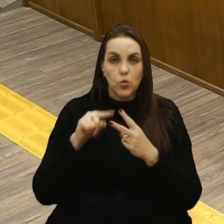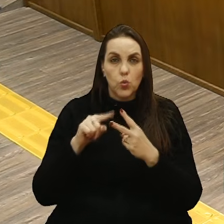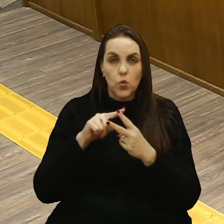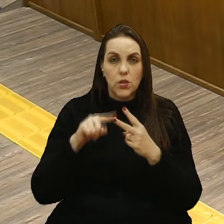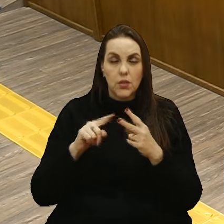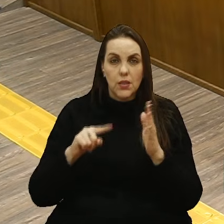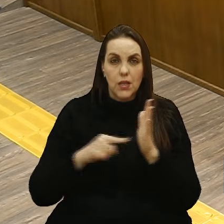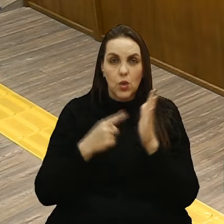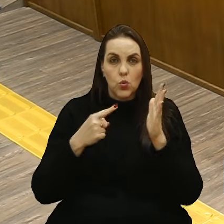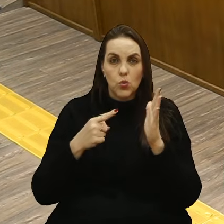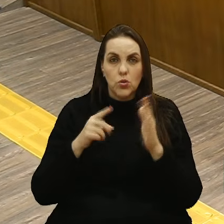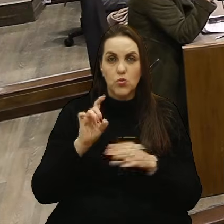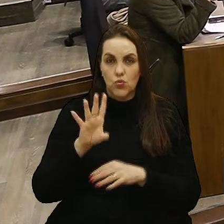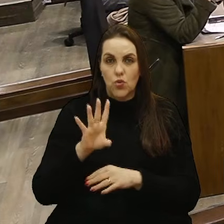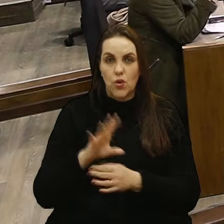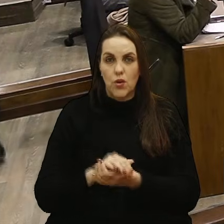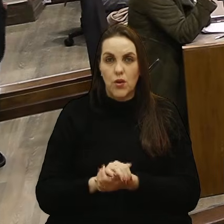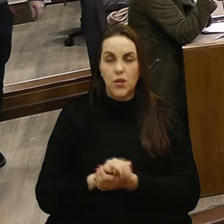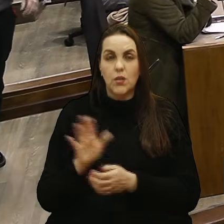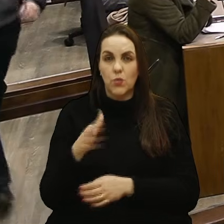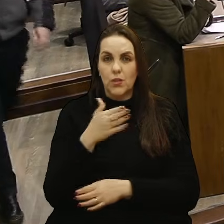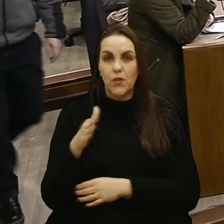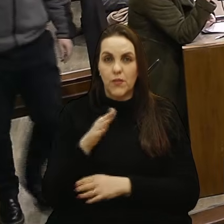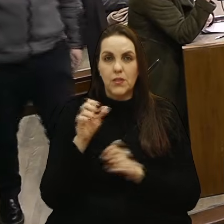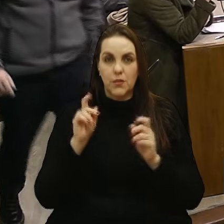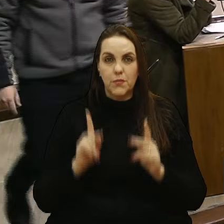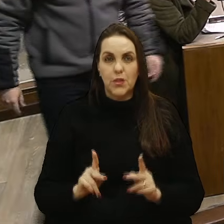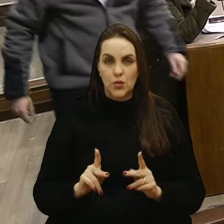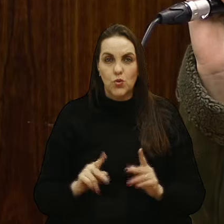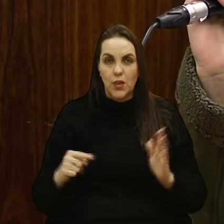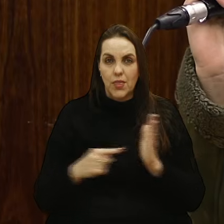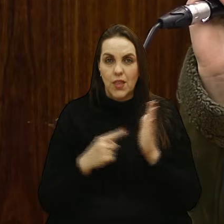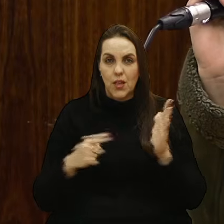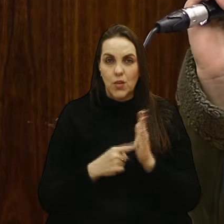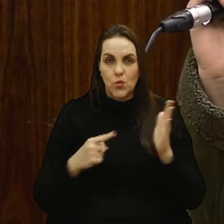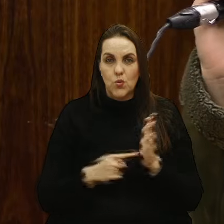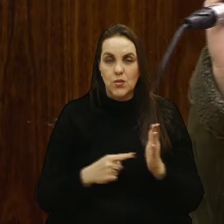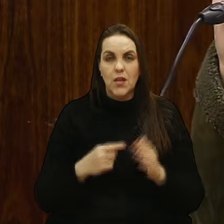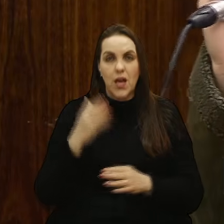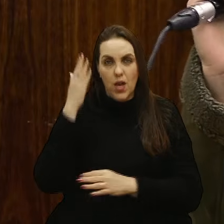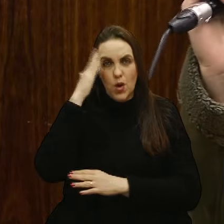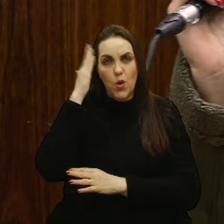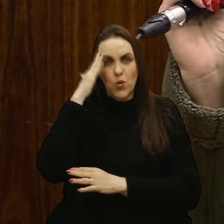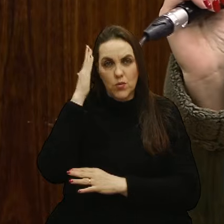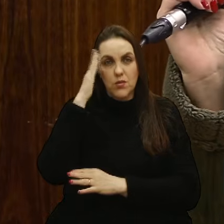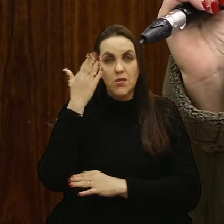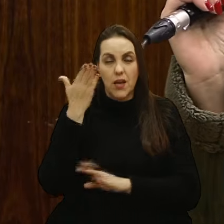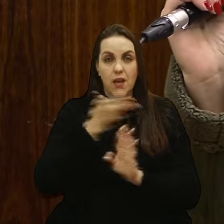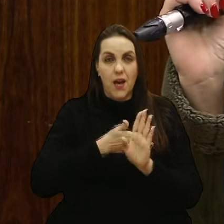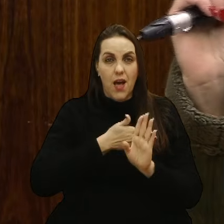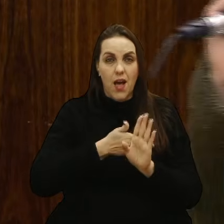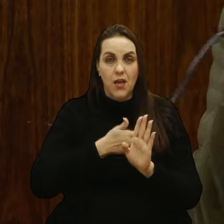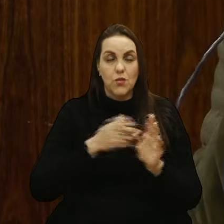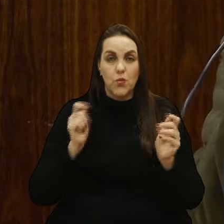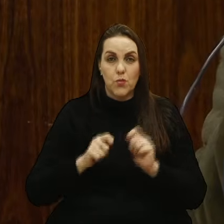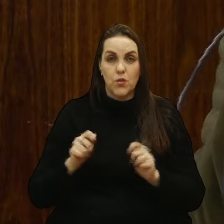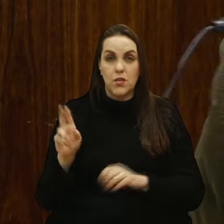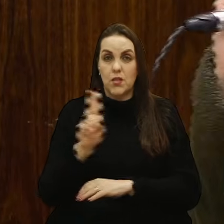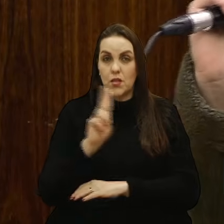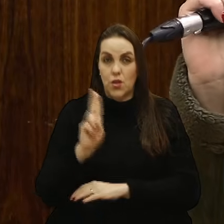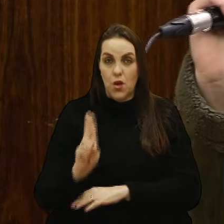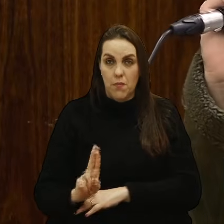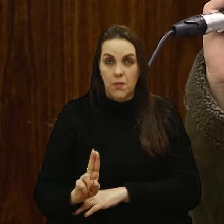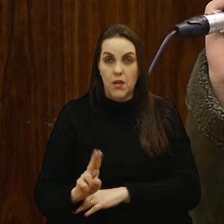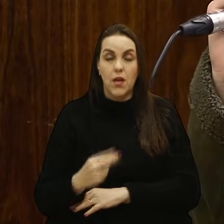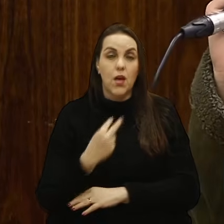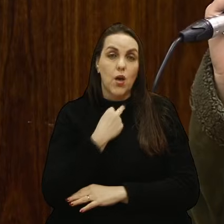apenas. Então, talvez as pessoas não estejam denunciando, porque eu sei de casos, poderia até dizer o nome aqui, que eu